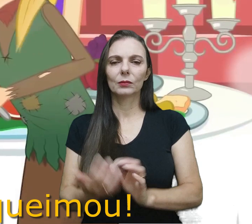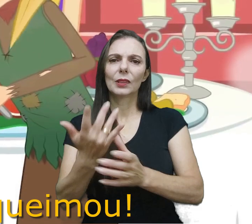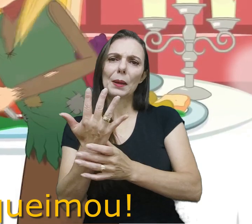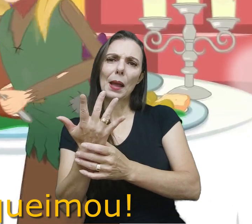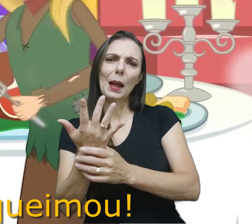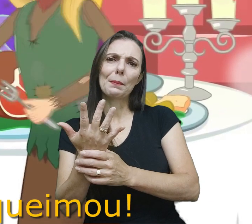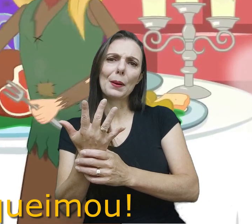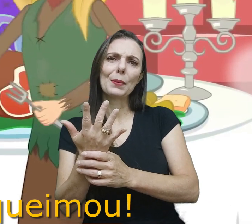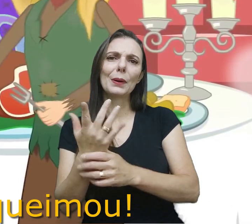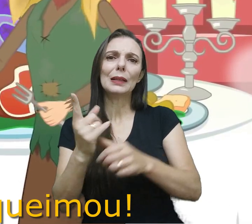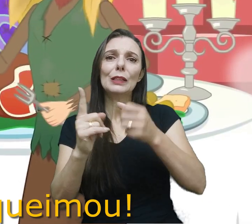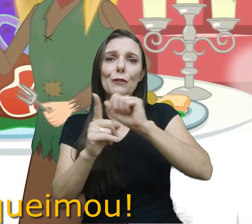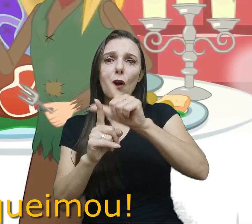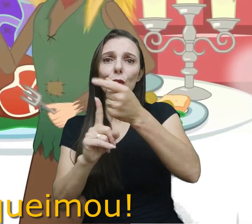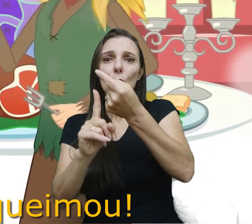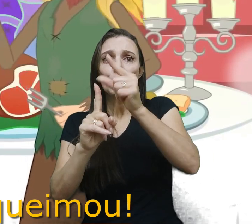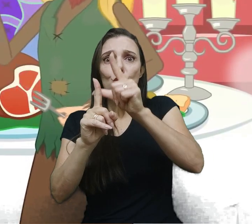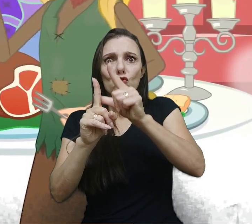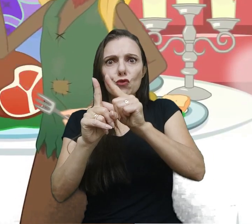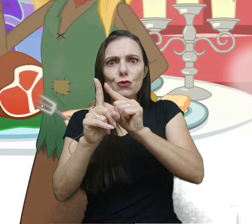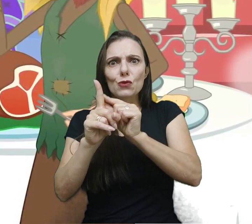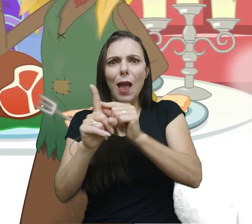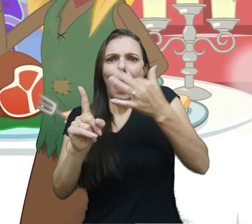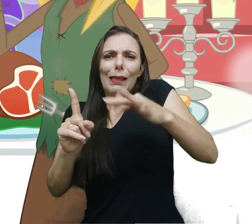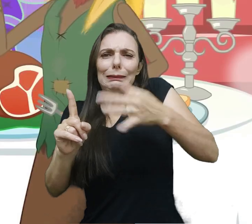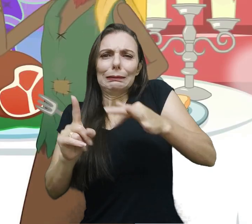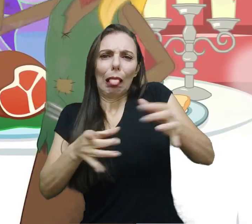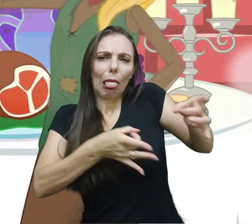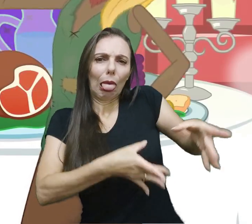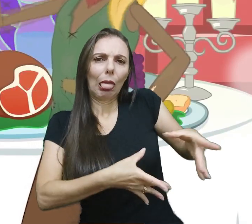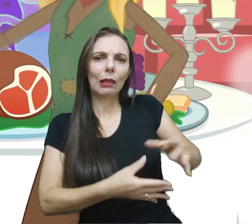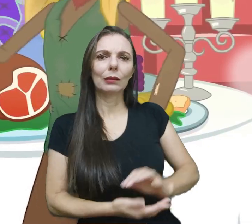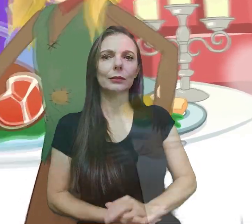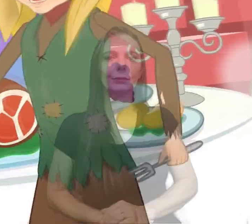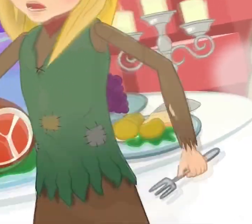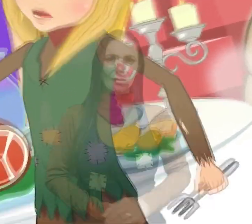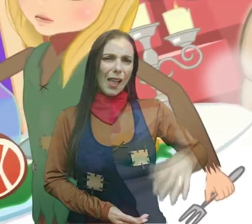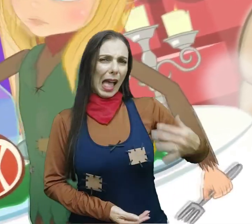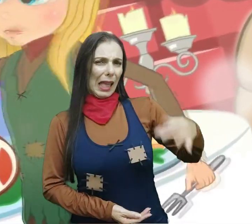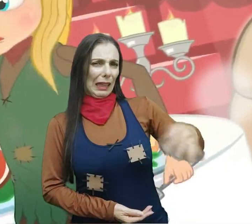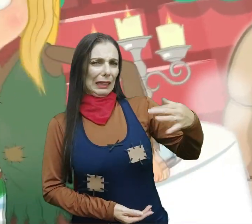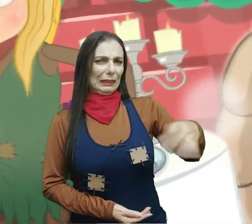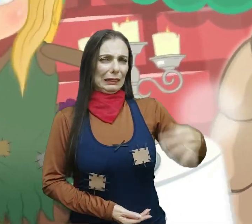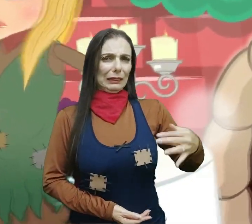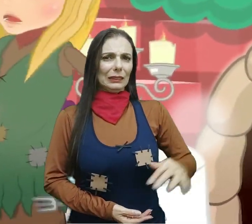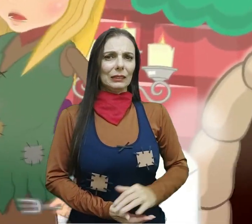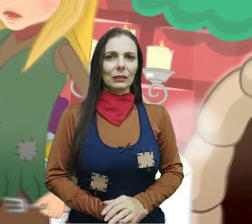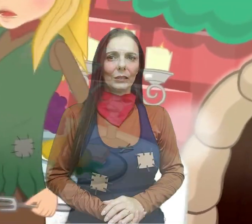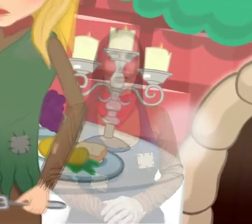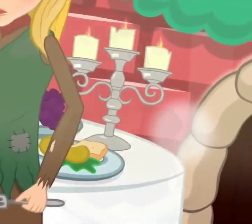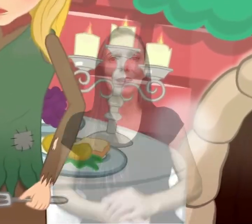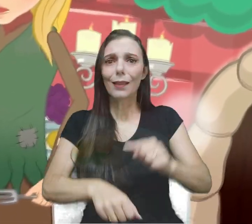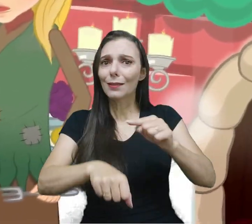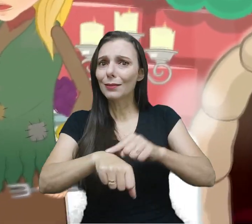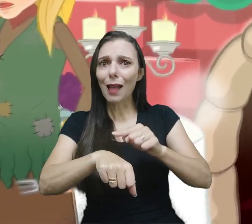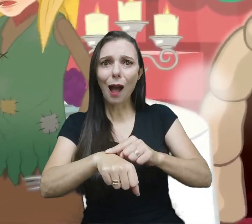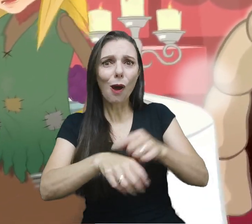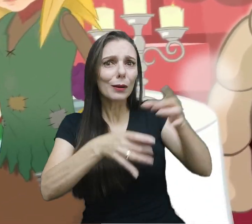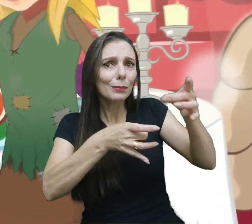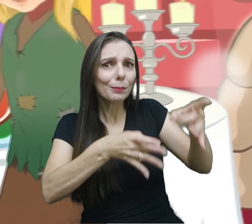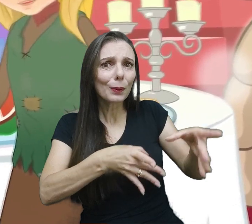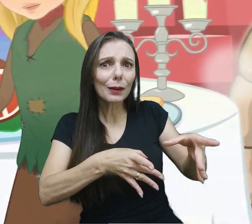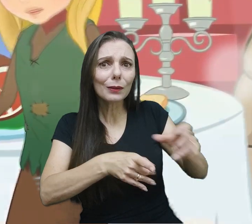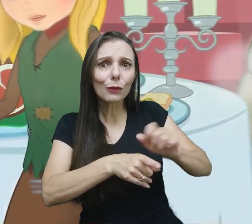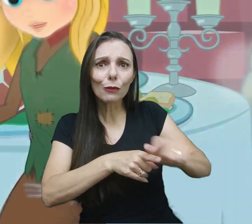A mão da pobre menina queimou e ela largou o fósforo. Ai, ai! Assim que